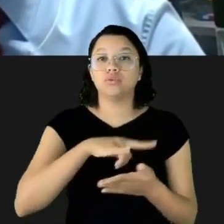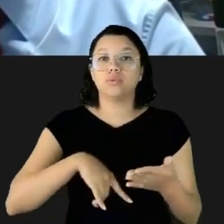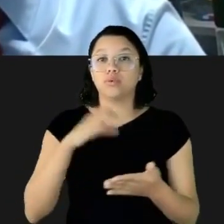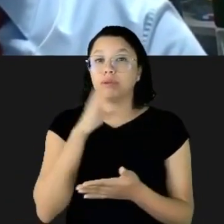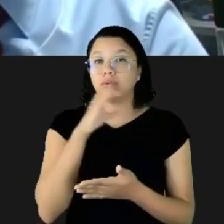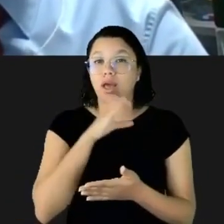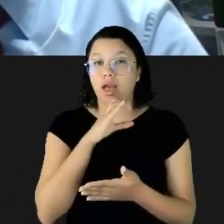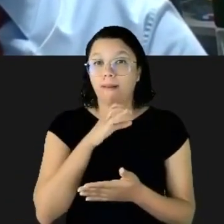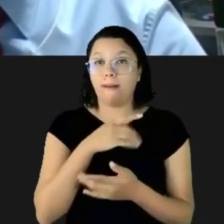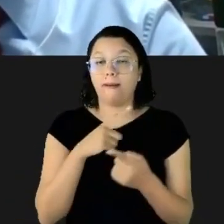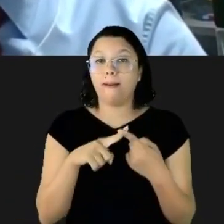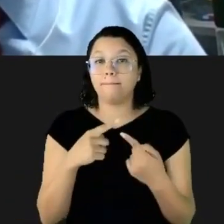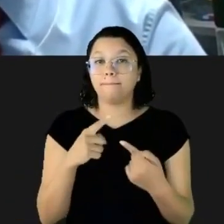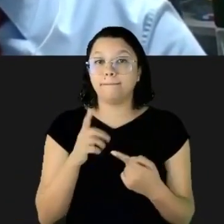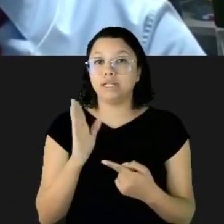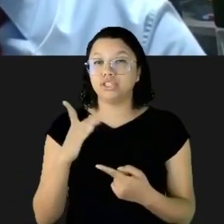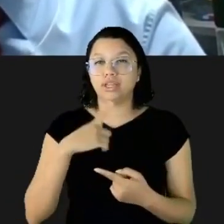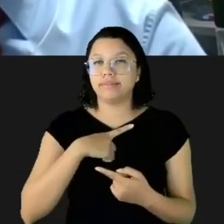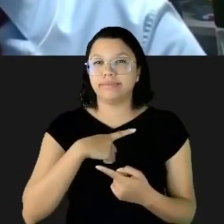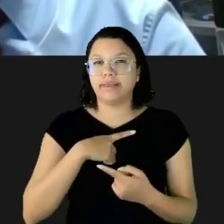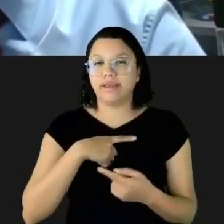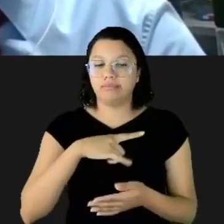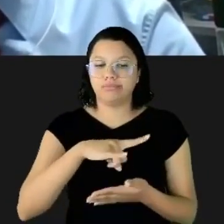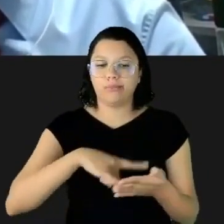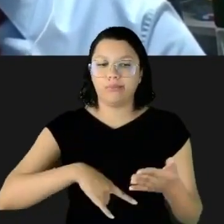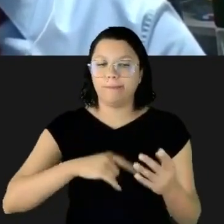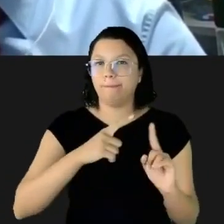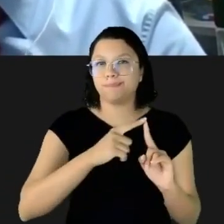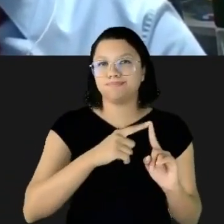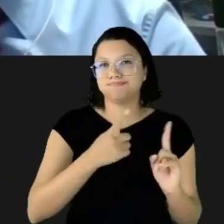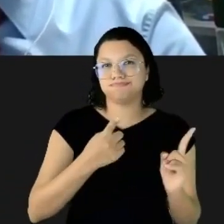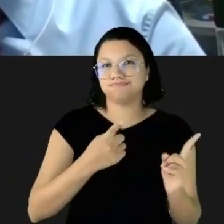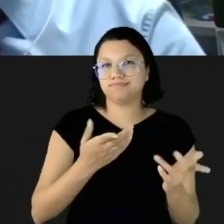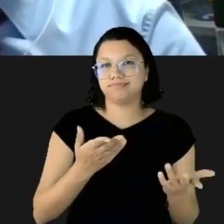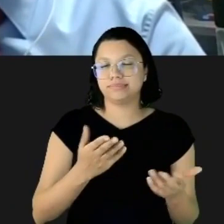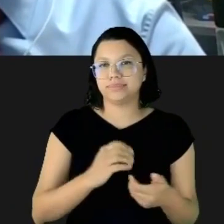rapidinho aqui mas você já tem um modelo previamente você